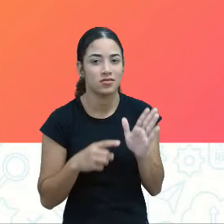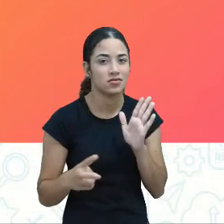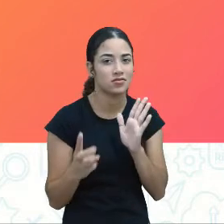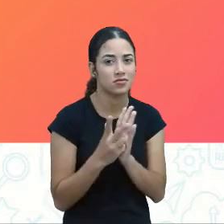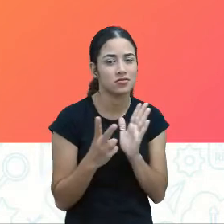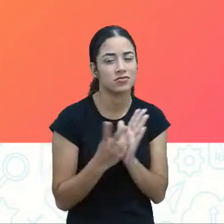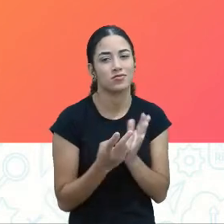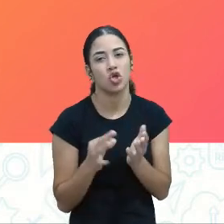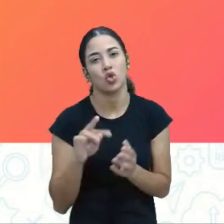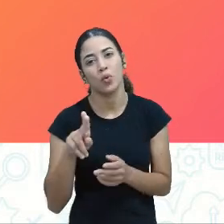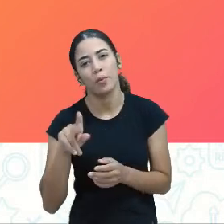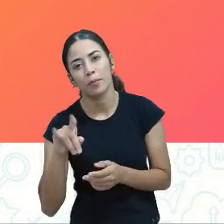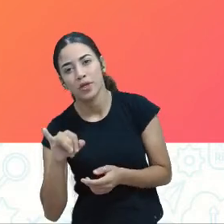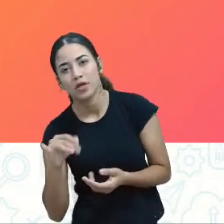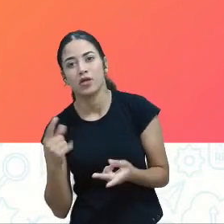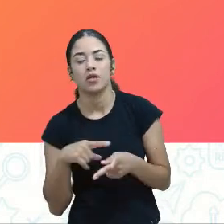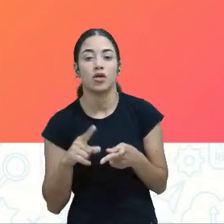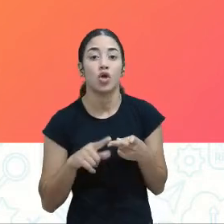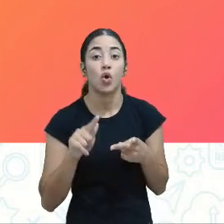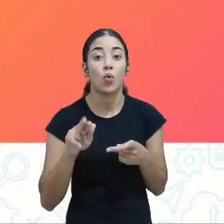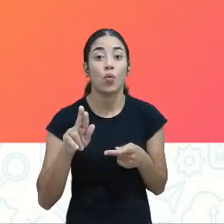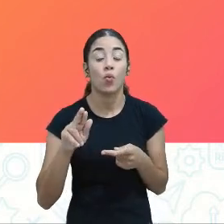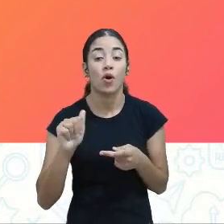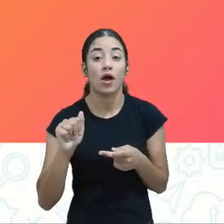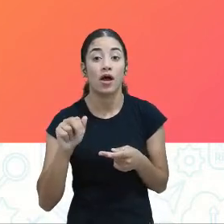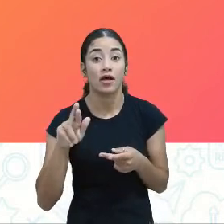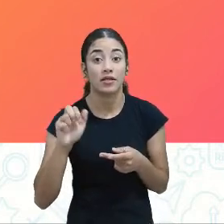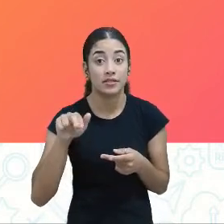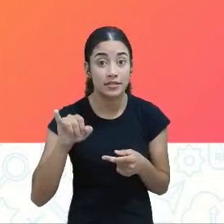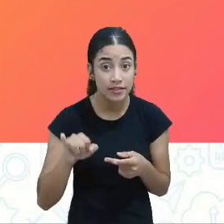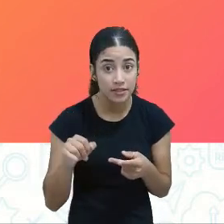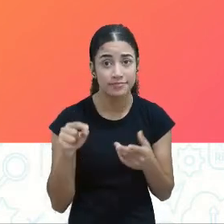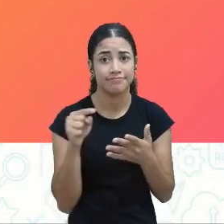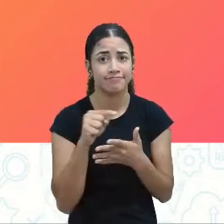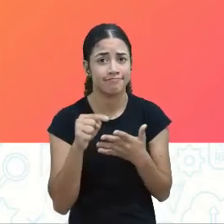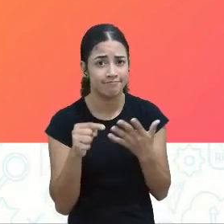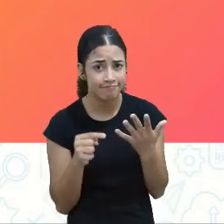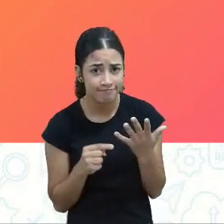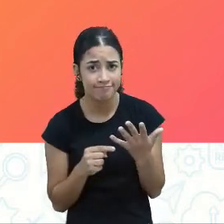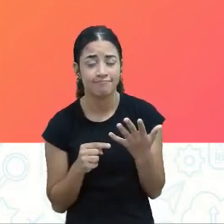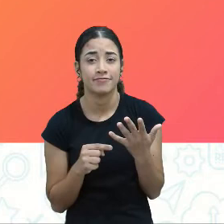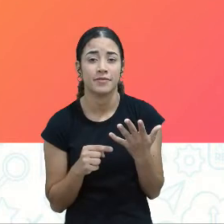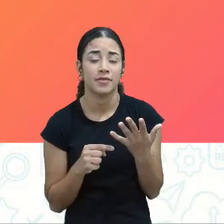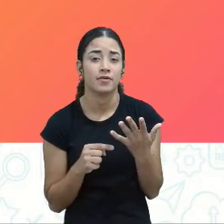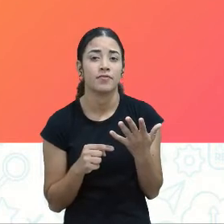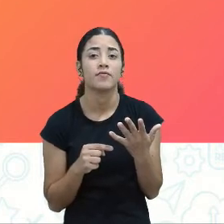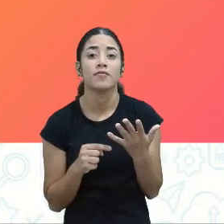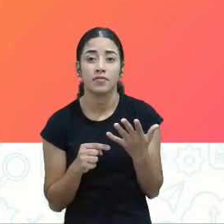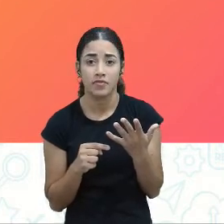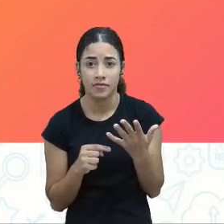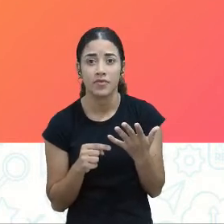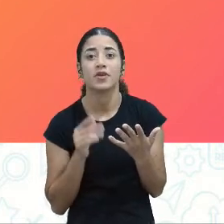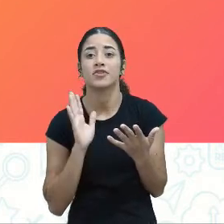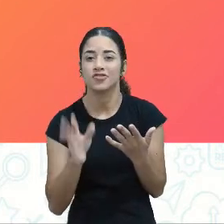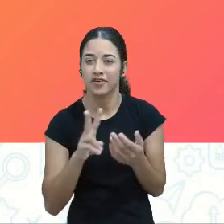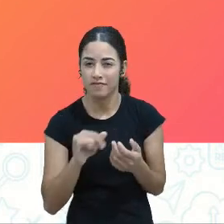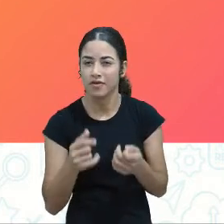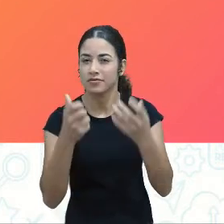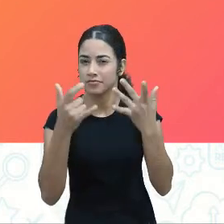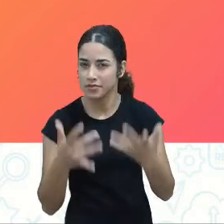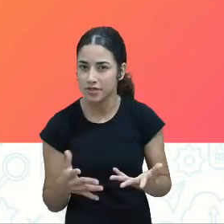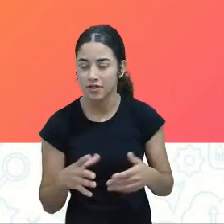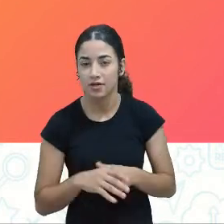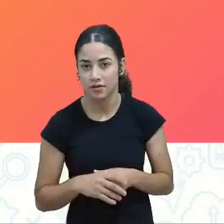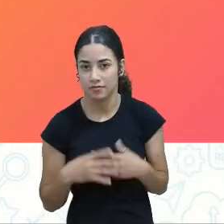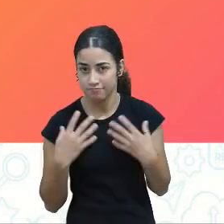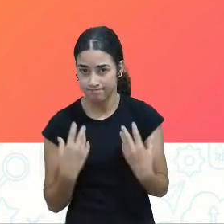tamoios, os marins, os caetés, né? Os iremos falar também dos então, indígenas. Vamos